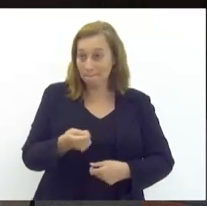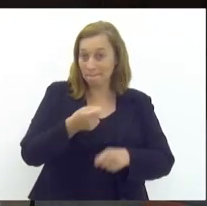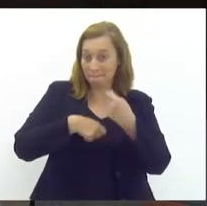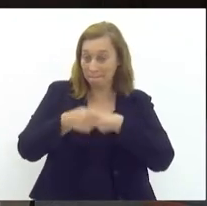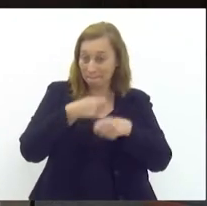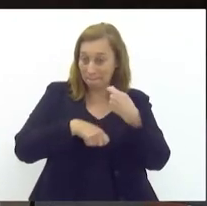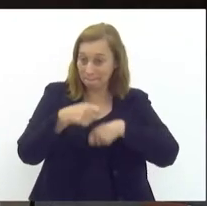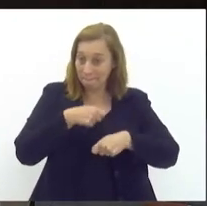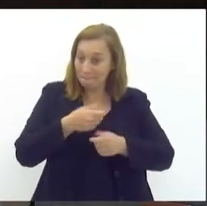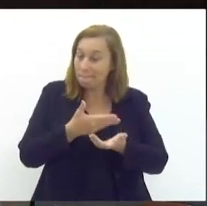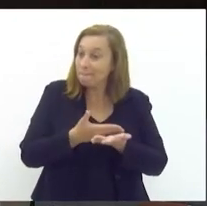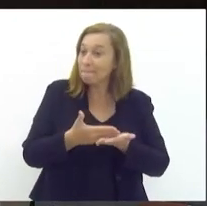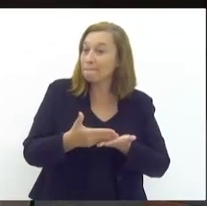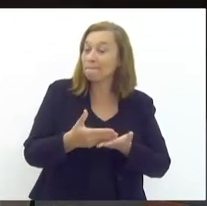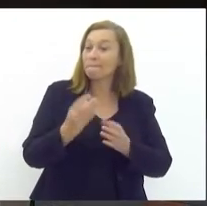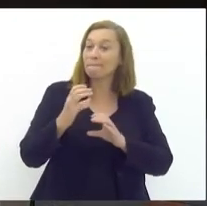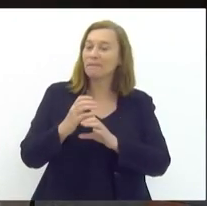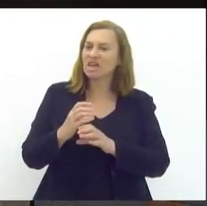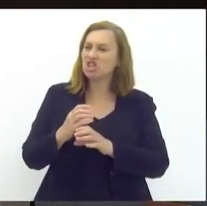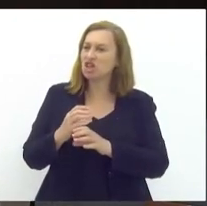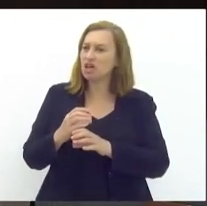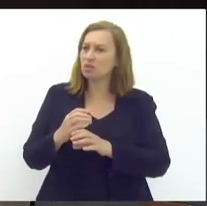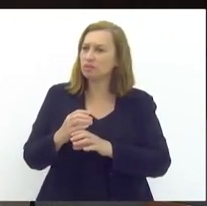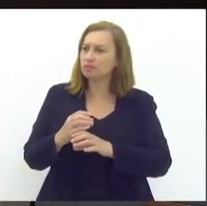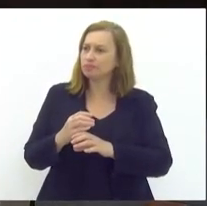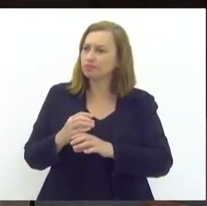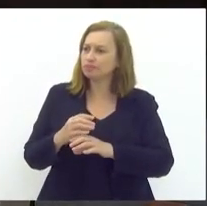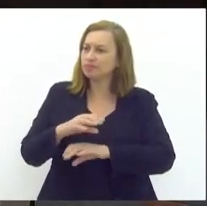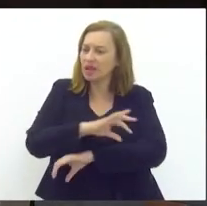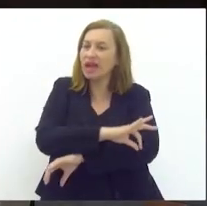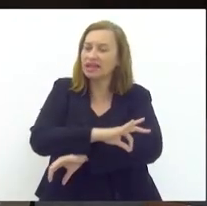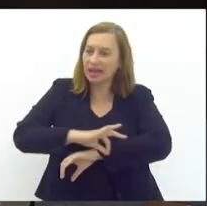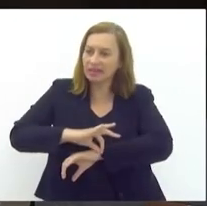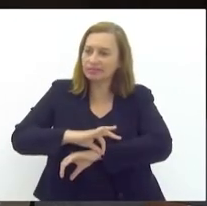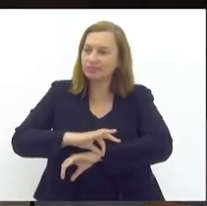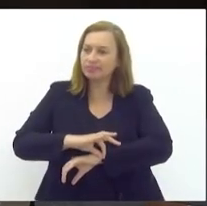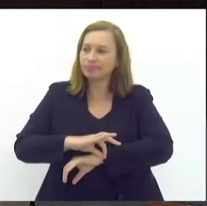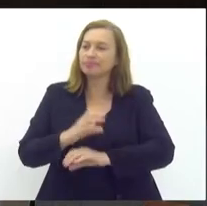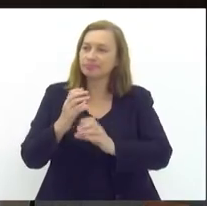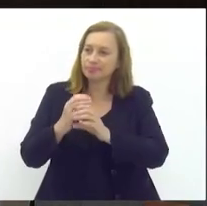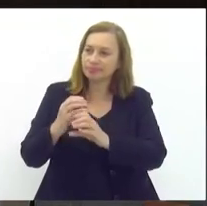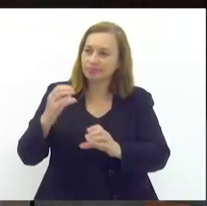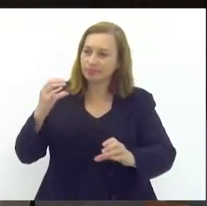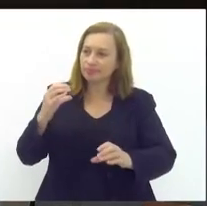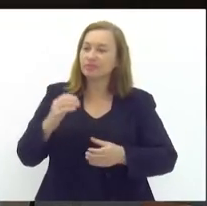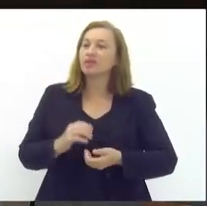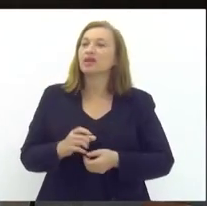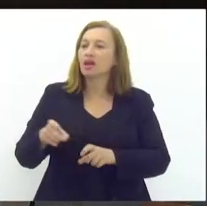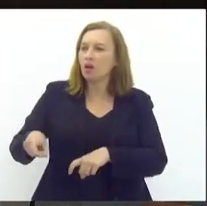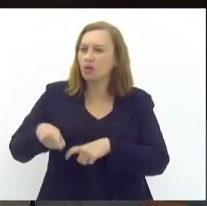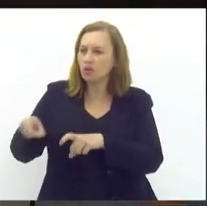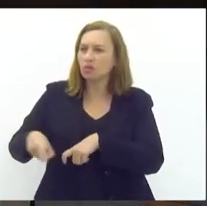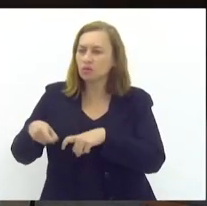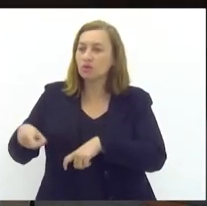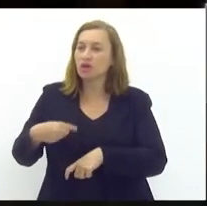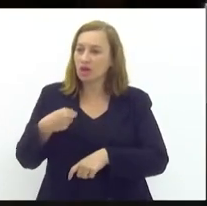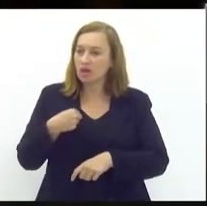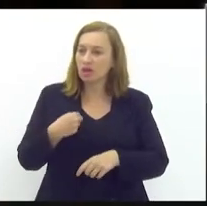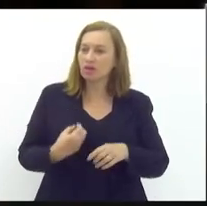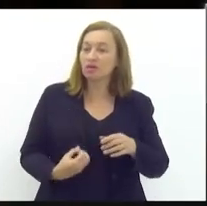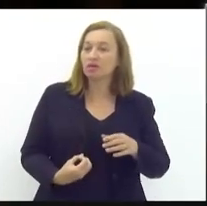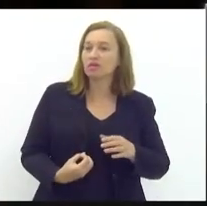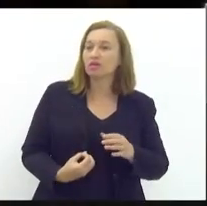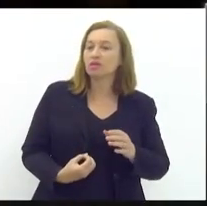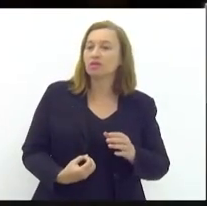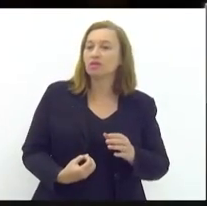a andar pancada em economista sua engenheiro agrônomo e me tornei economista mas Diferentemente dos restantes eu legislo contra